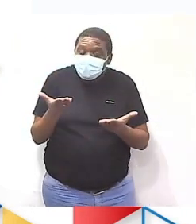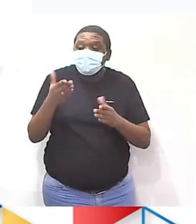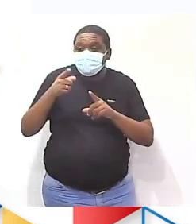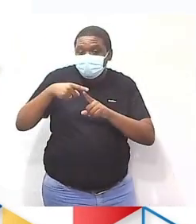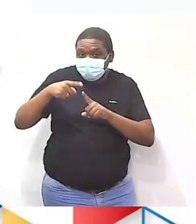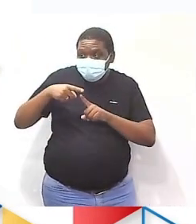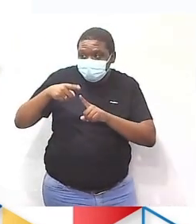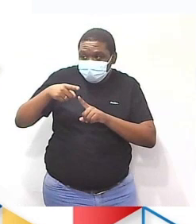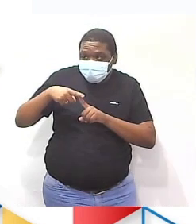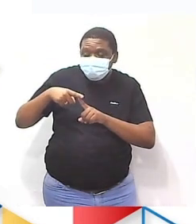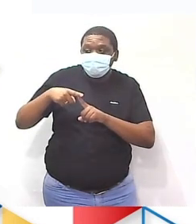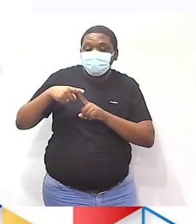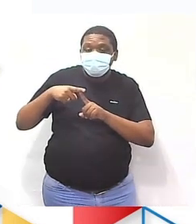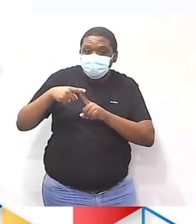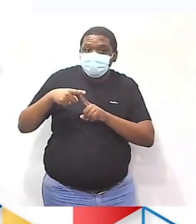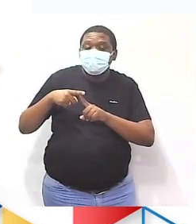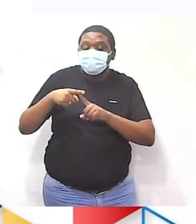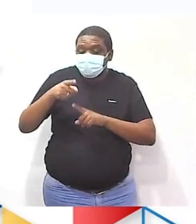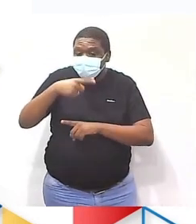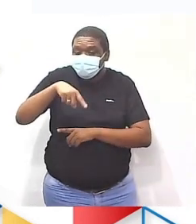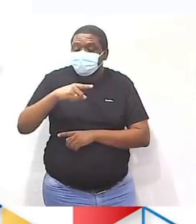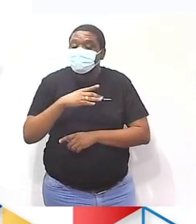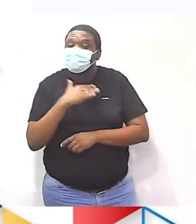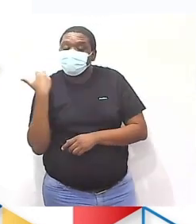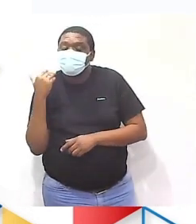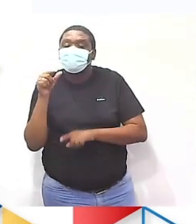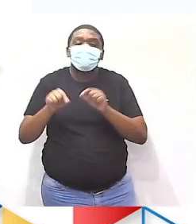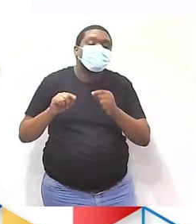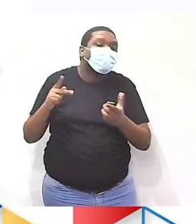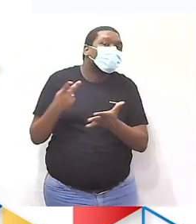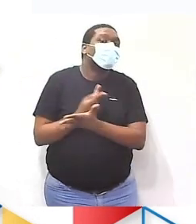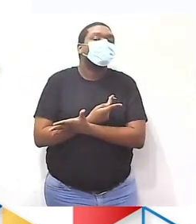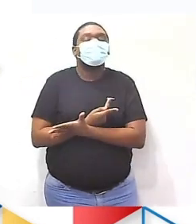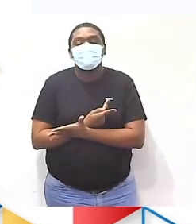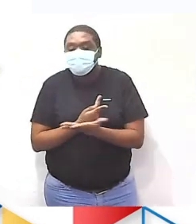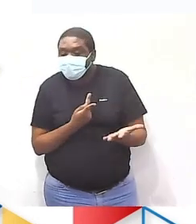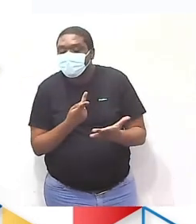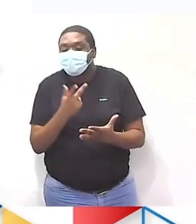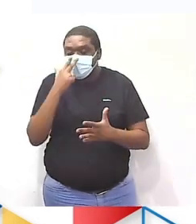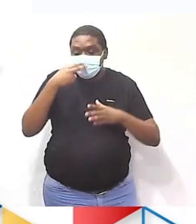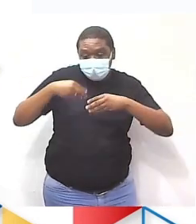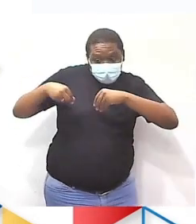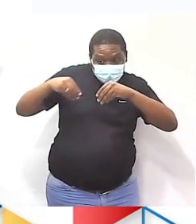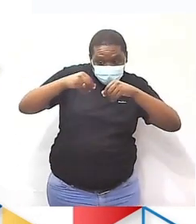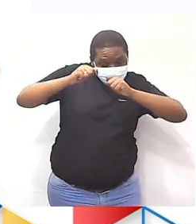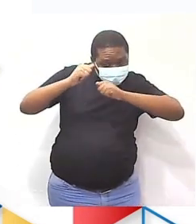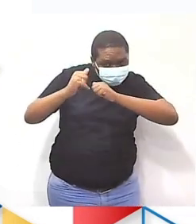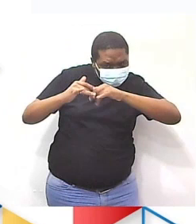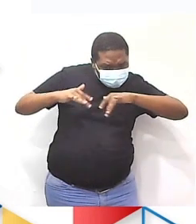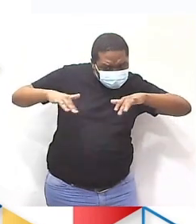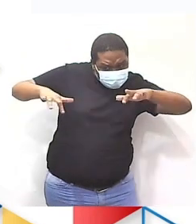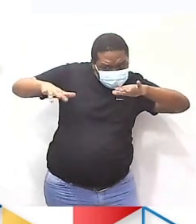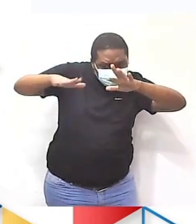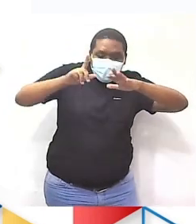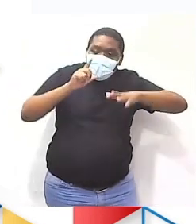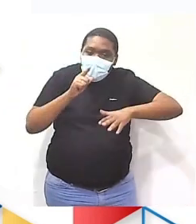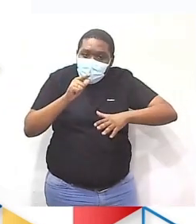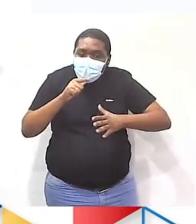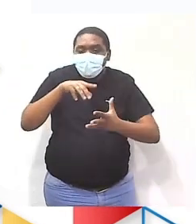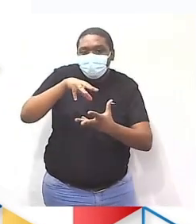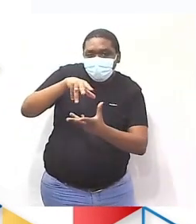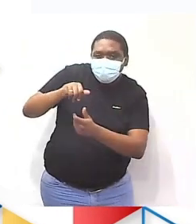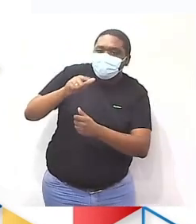sedimentos, né, eles morreram. E o que foi que aconteceu? Foram sobrepostos sobre ele água, terra, água,